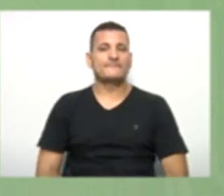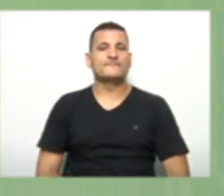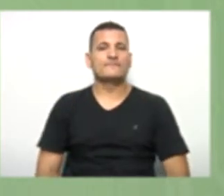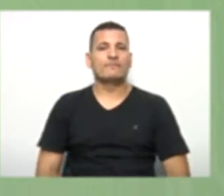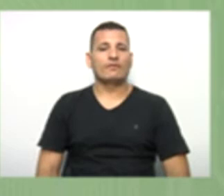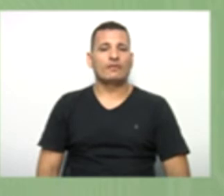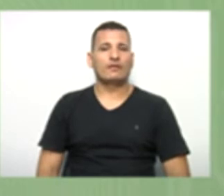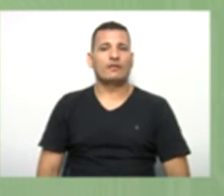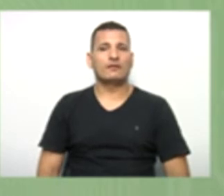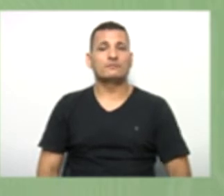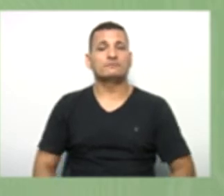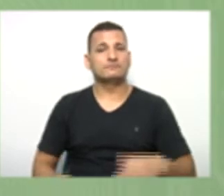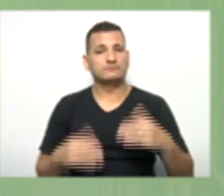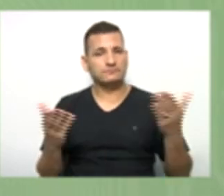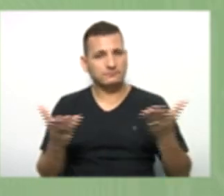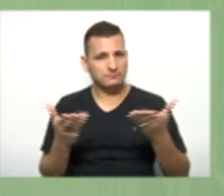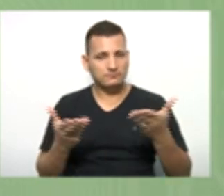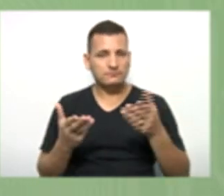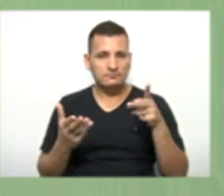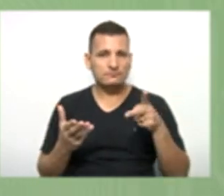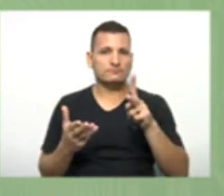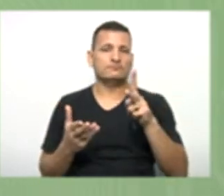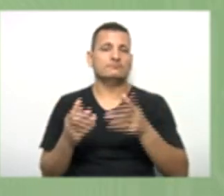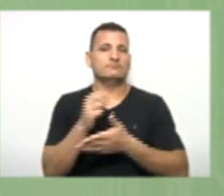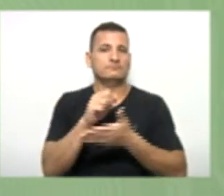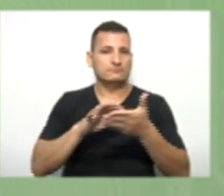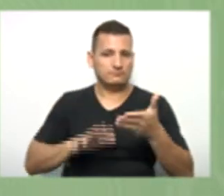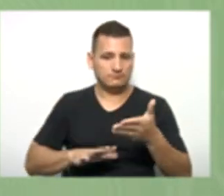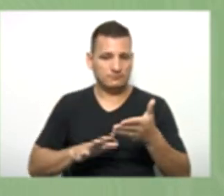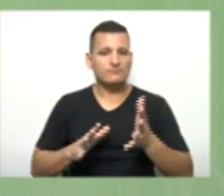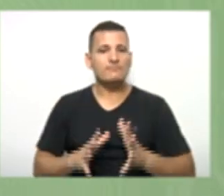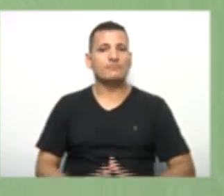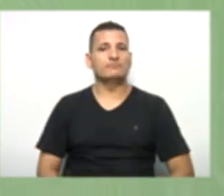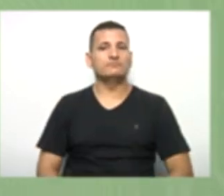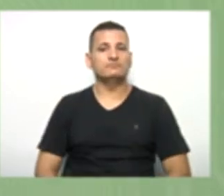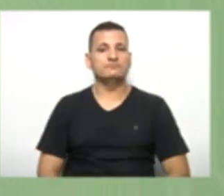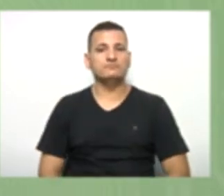Bom, vamos dar continuidade agora à nossa atividade de sala.